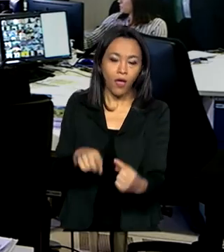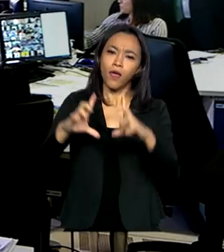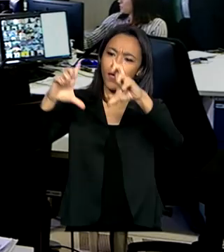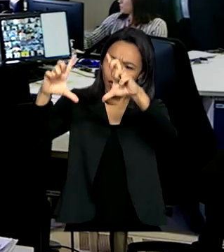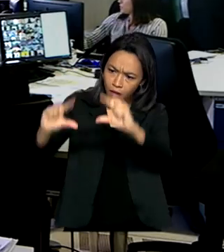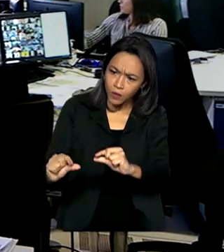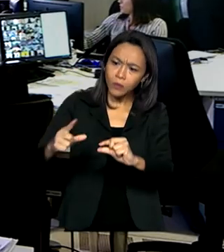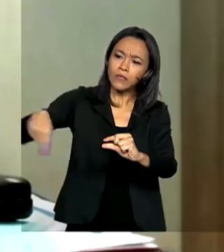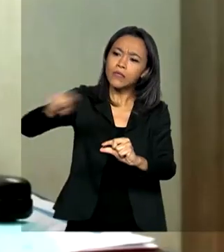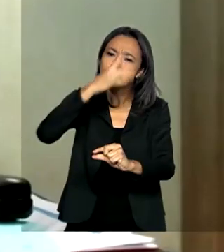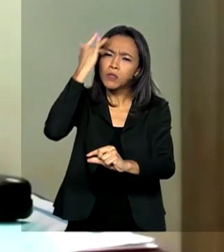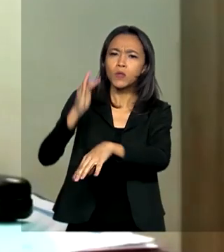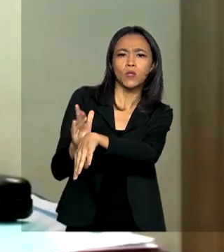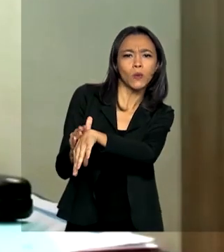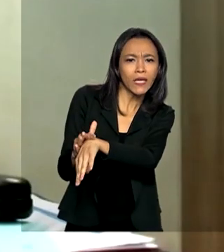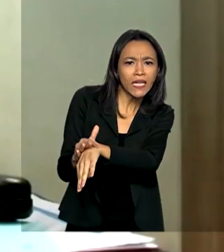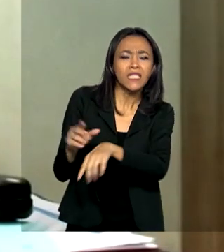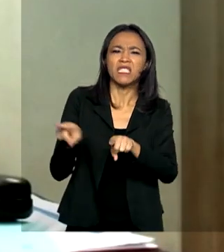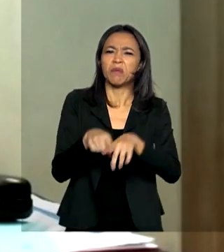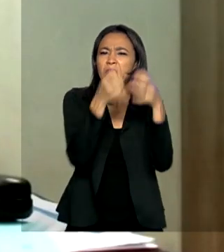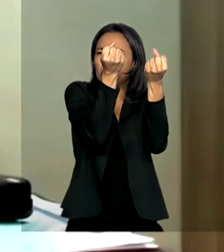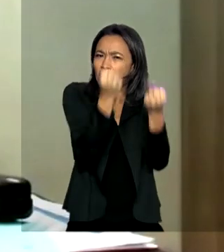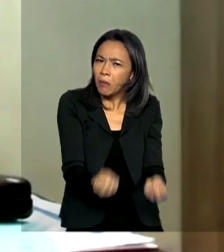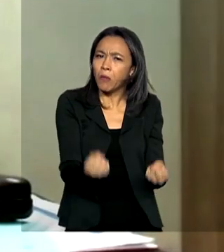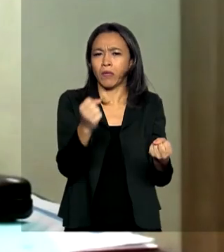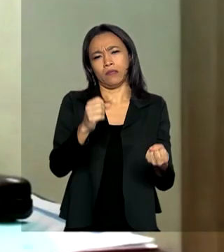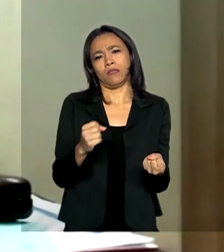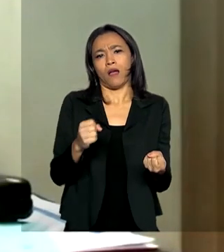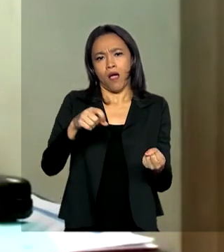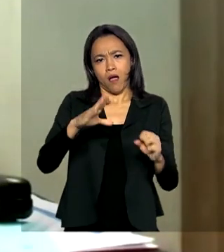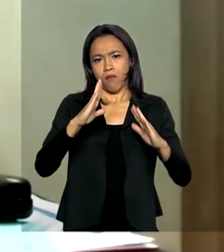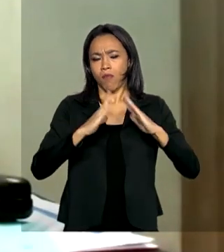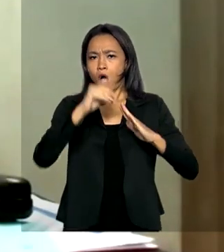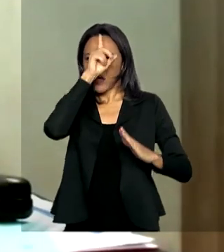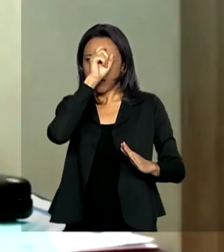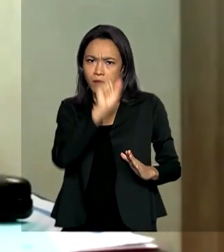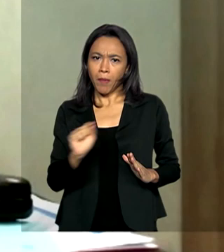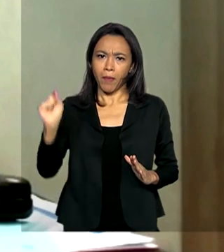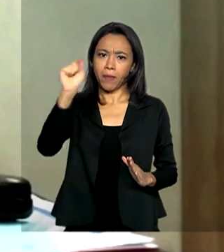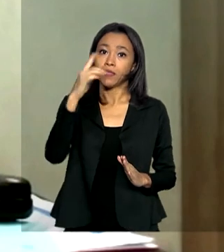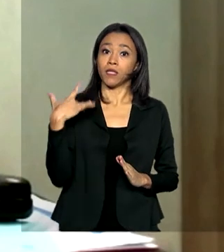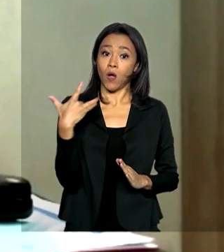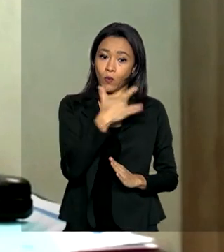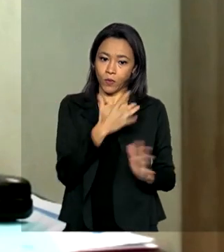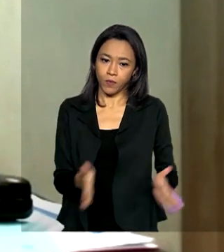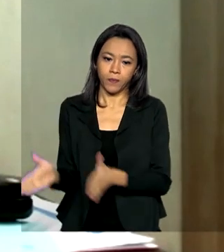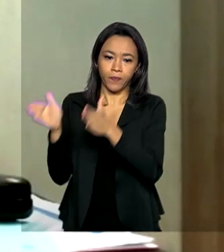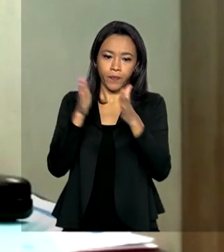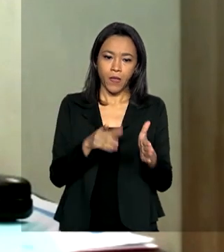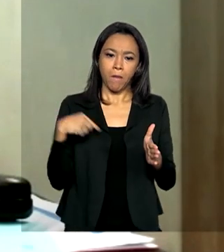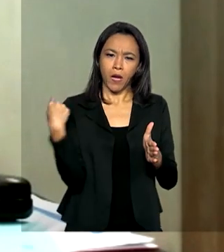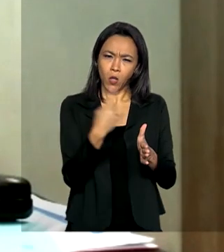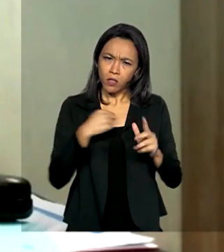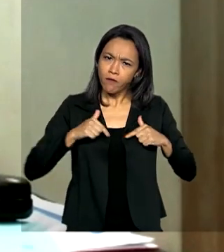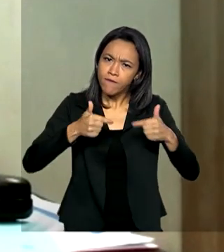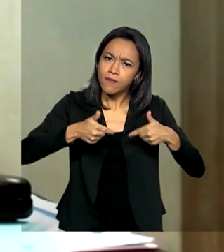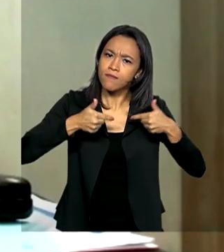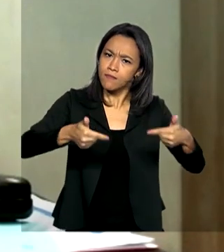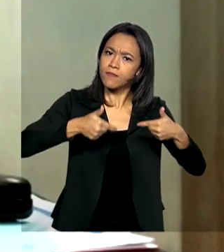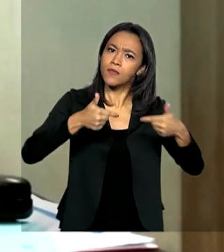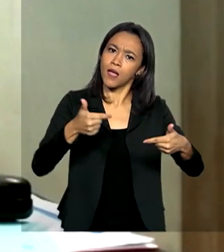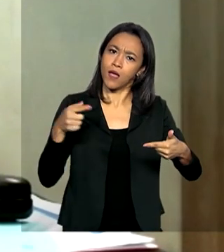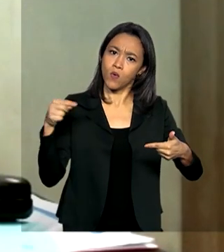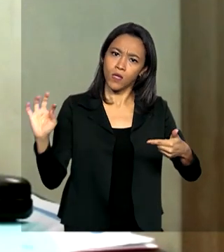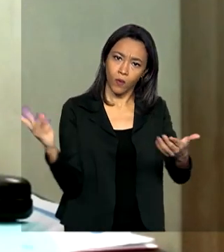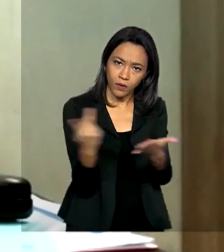de pessoas doentes e a sobrecarga do sistema de saúde. Para a gente enfrentar essa situação aguda atual e para que